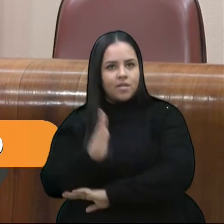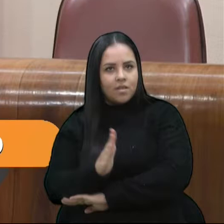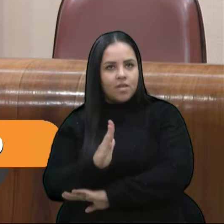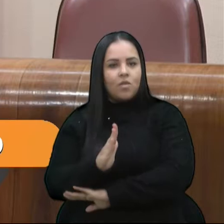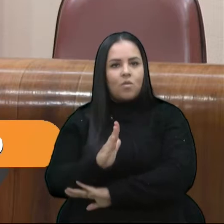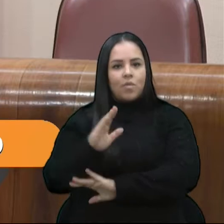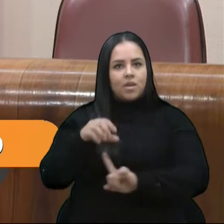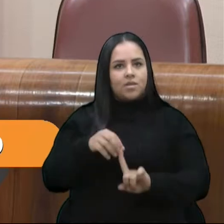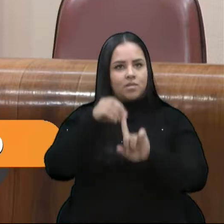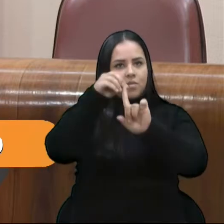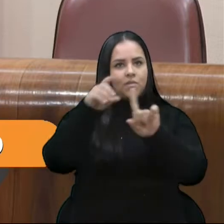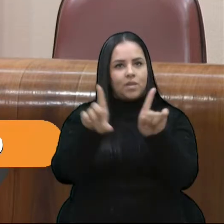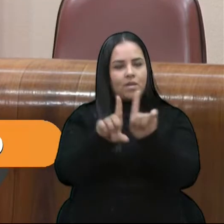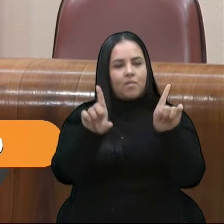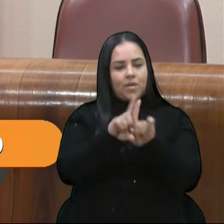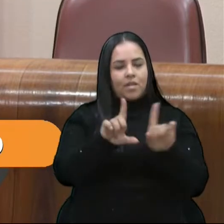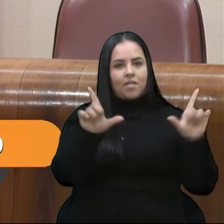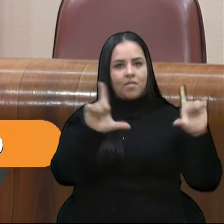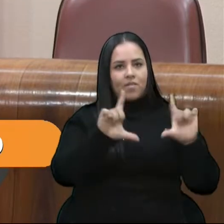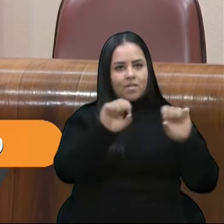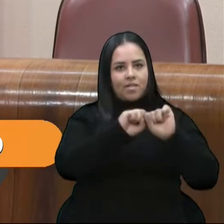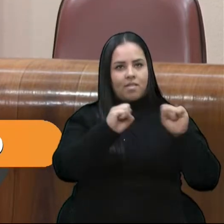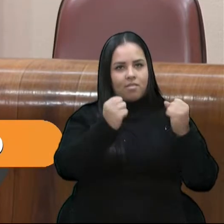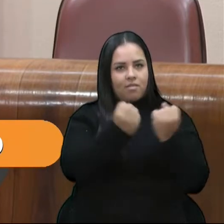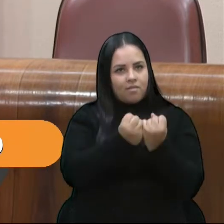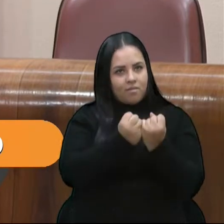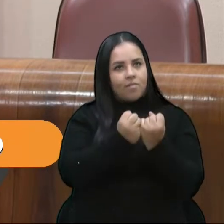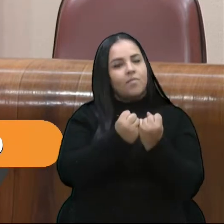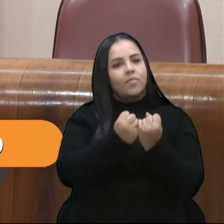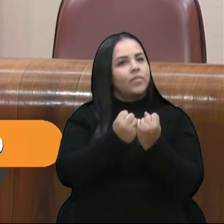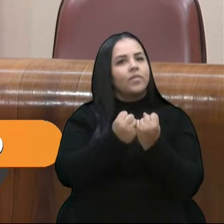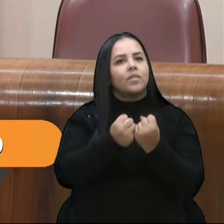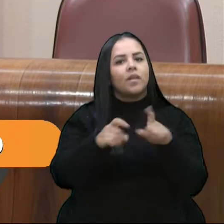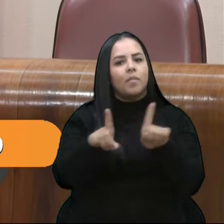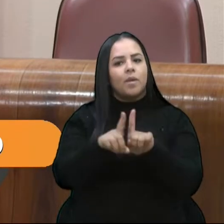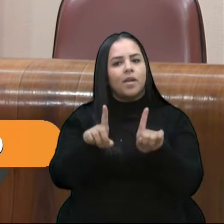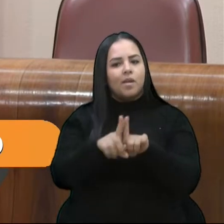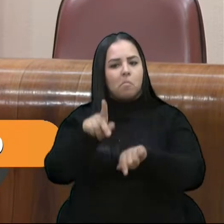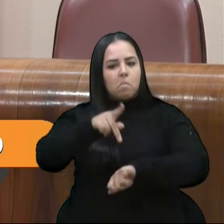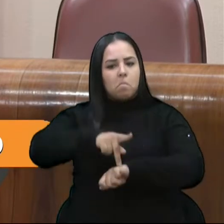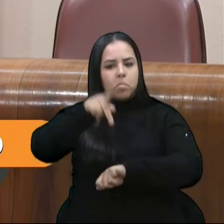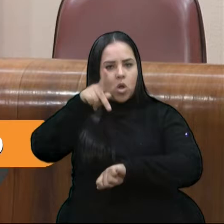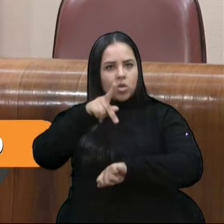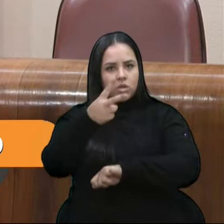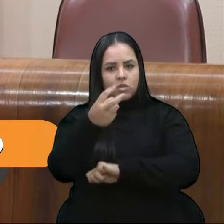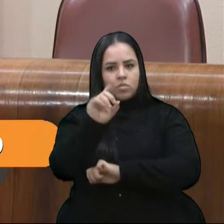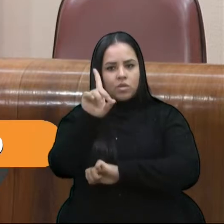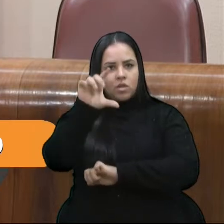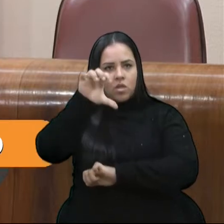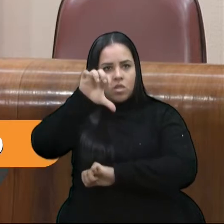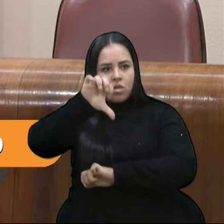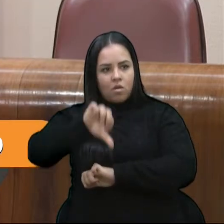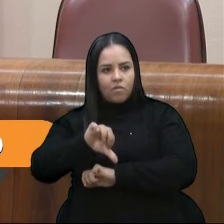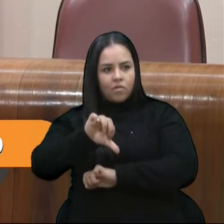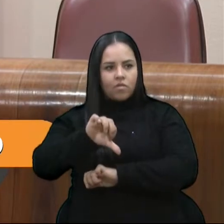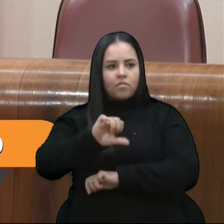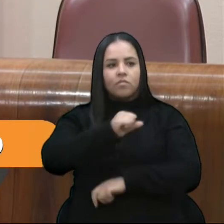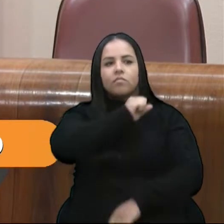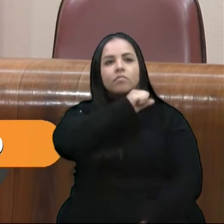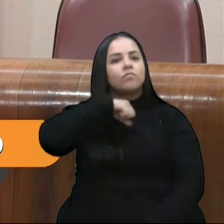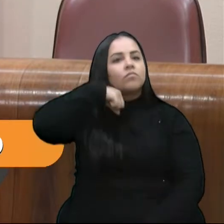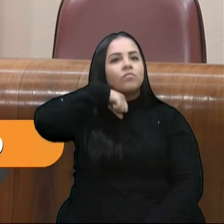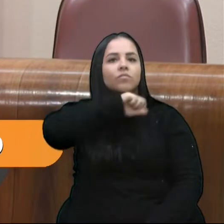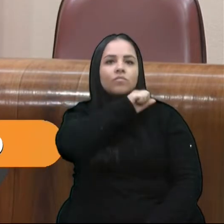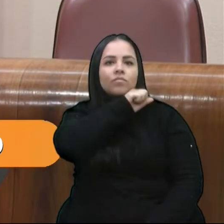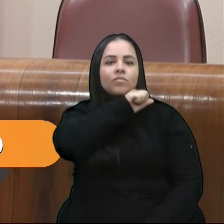repórter especial da TV Senado. Em 2019, fez pós-doutorado em Taiwan, pesquisando segurança